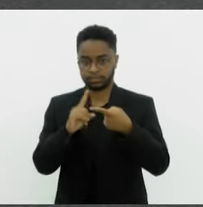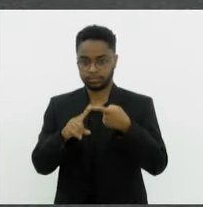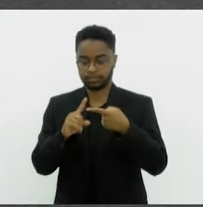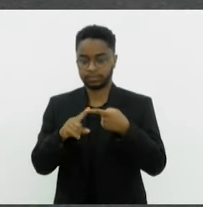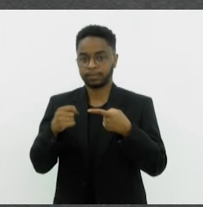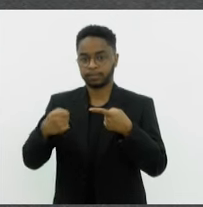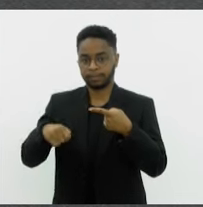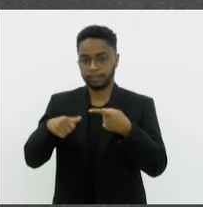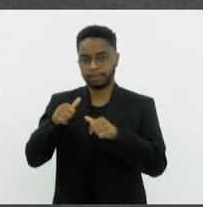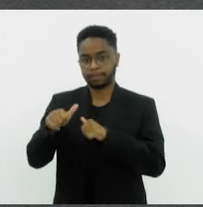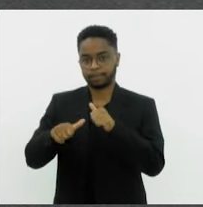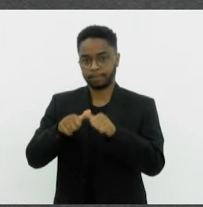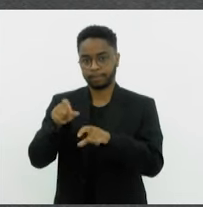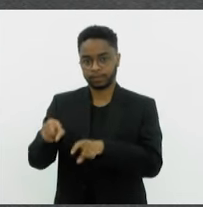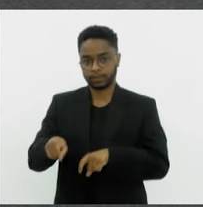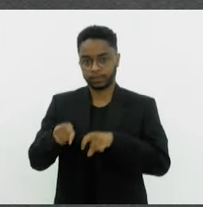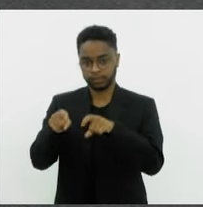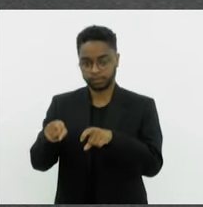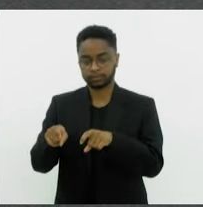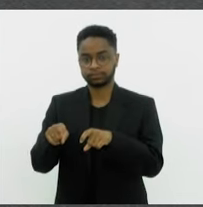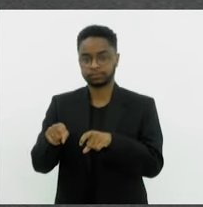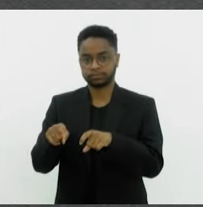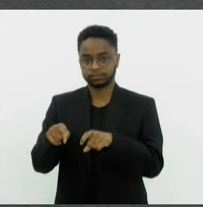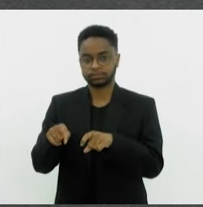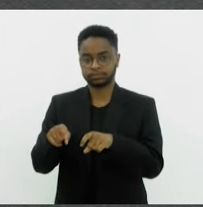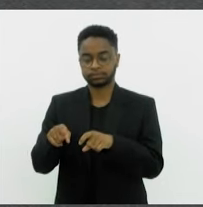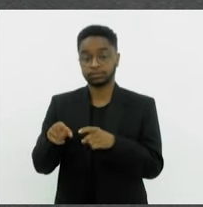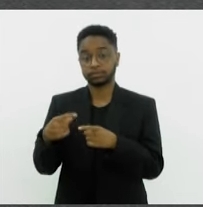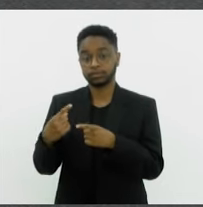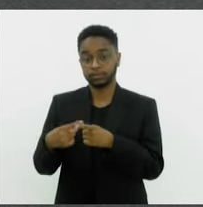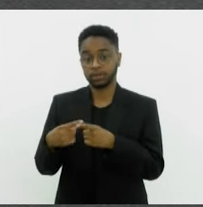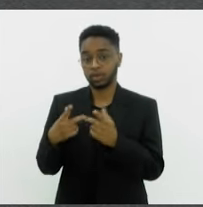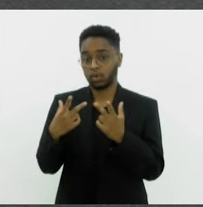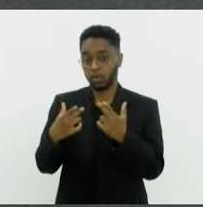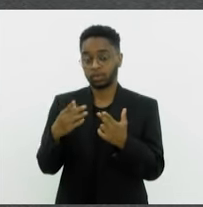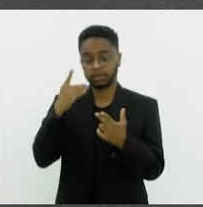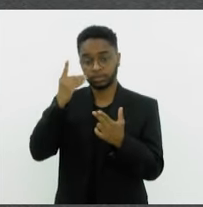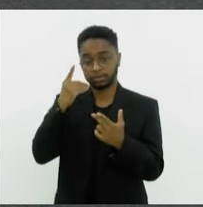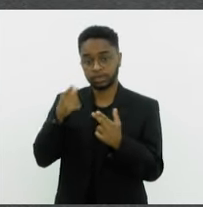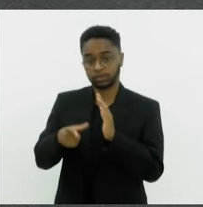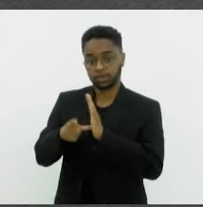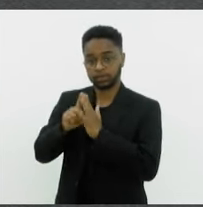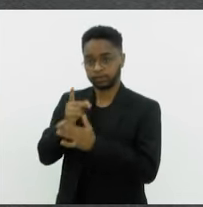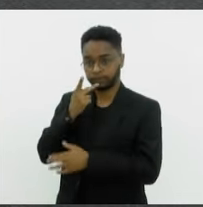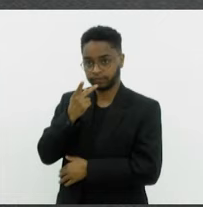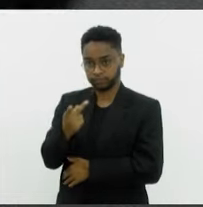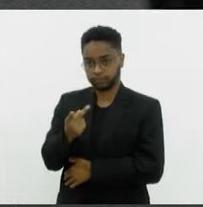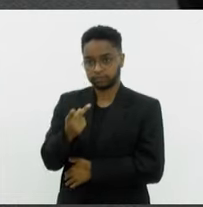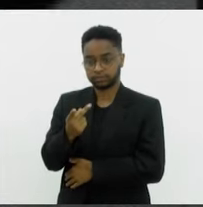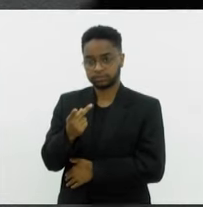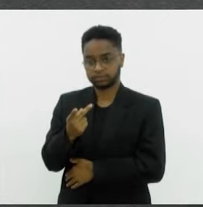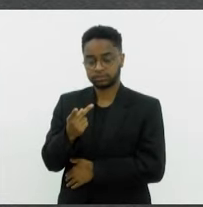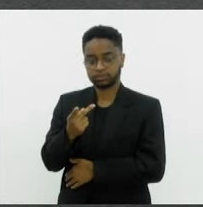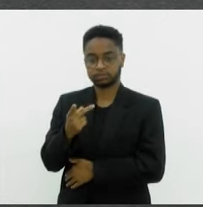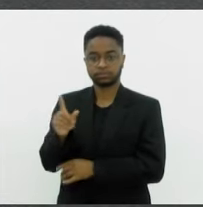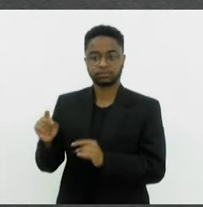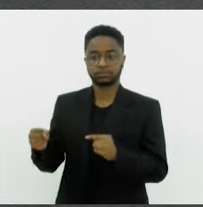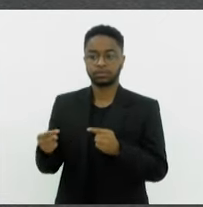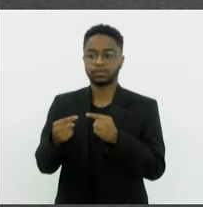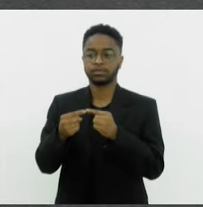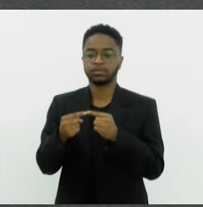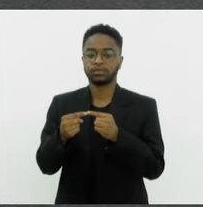necessidade da reforma agrária. A necessidade da reforma agrária, como bem disse os colegas que me antecederam, está diretamente